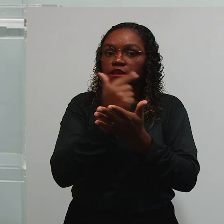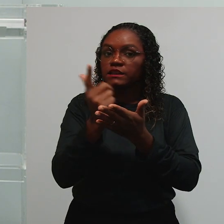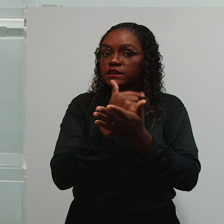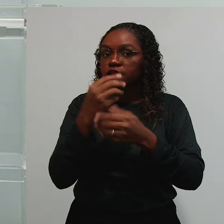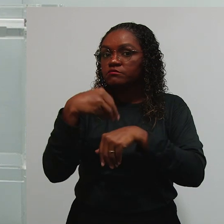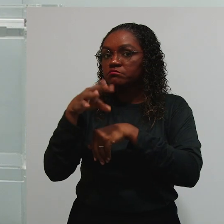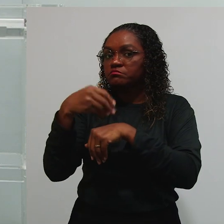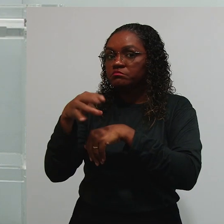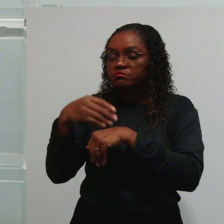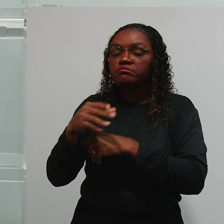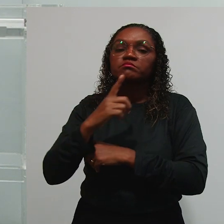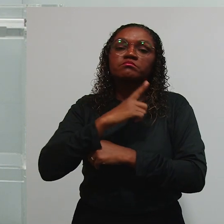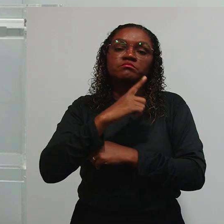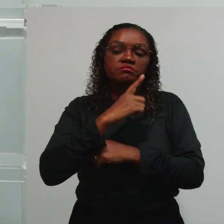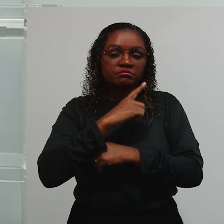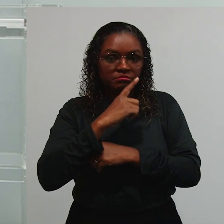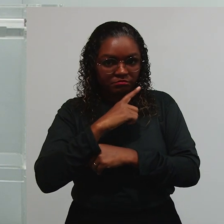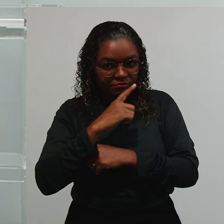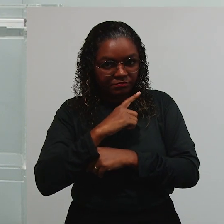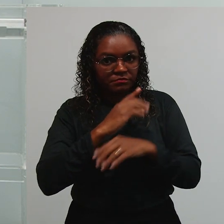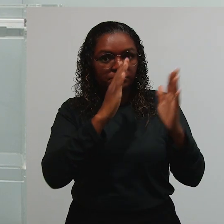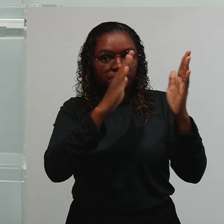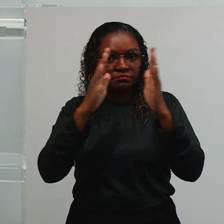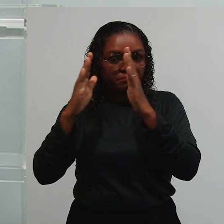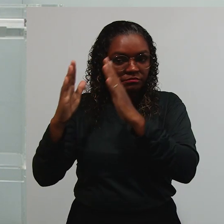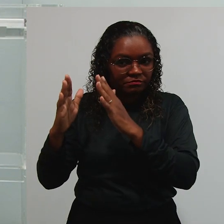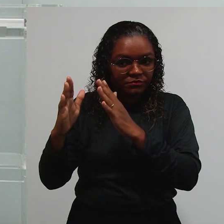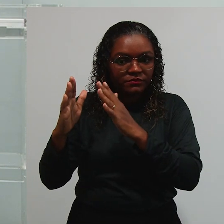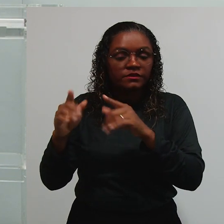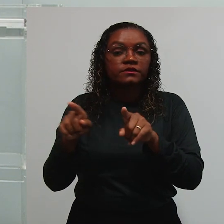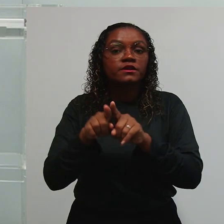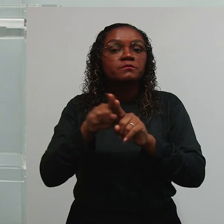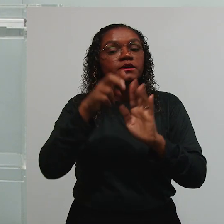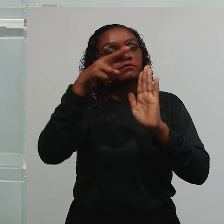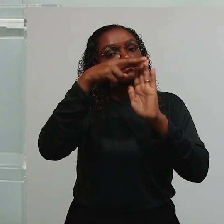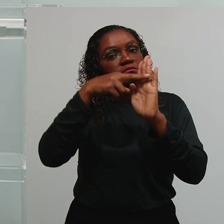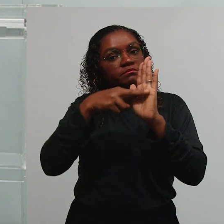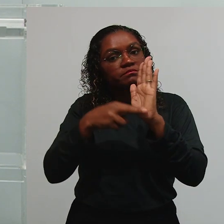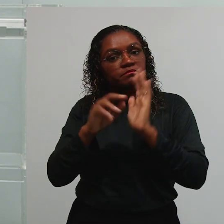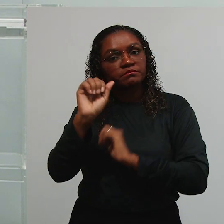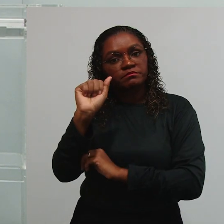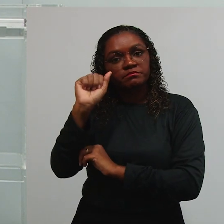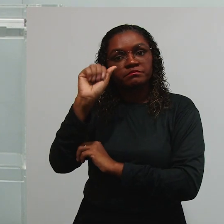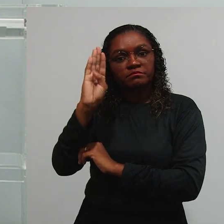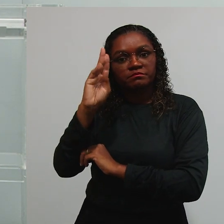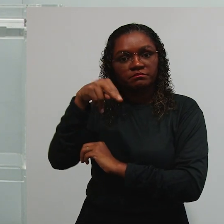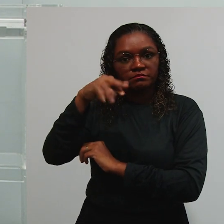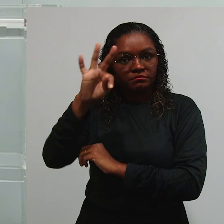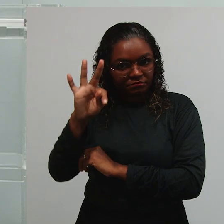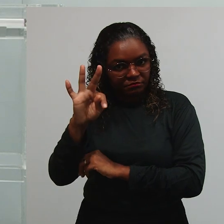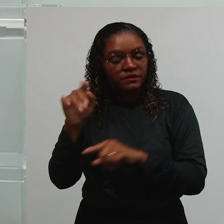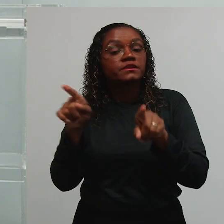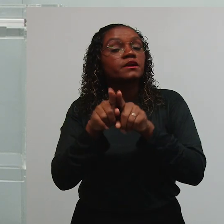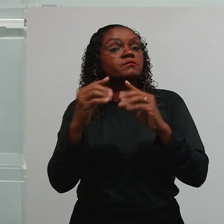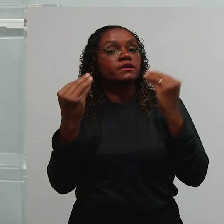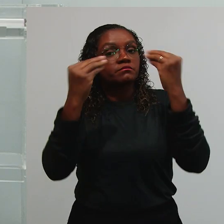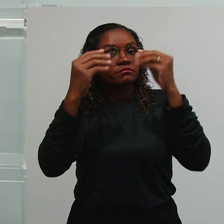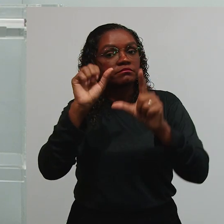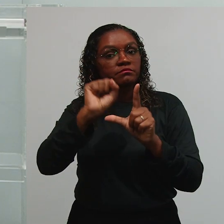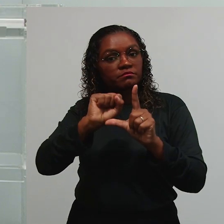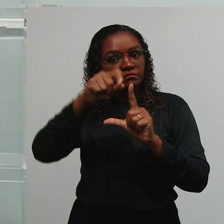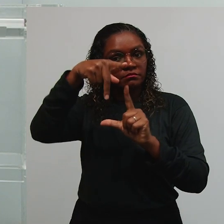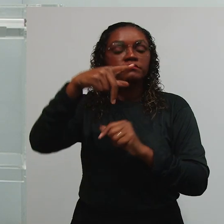são indicados na biblioteca digital, as normas da ABNT que estão disponíveis na coleção dentro do